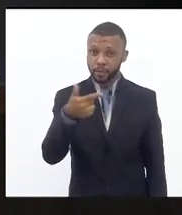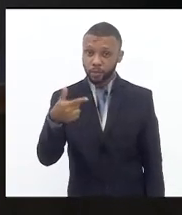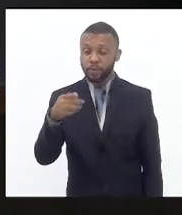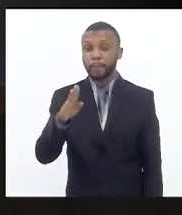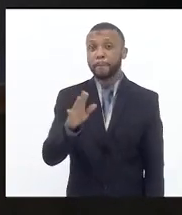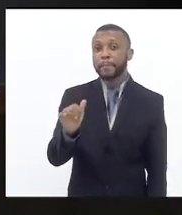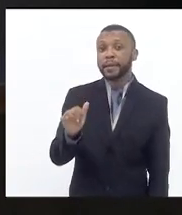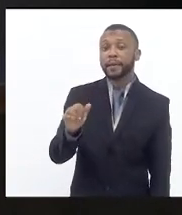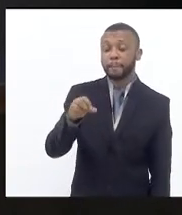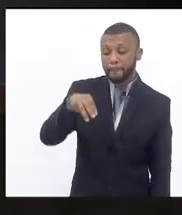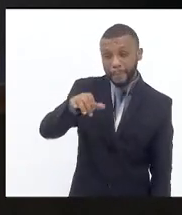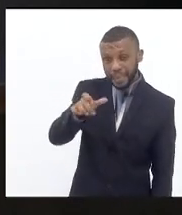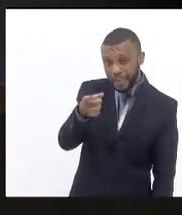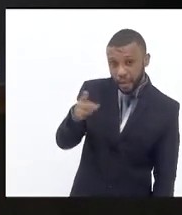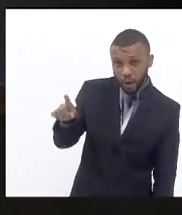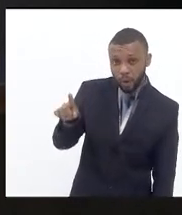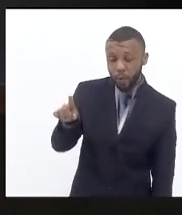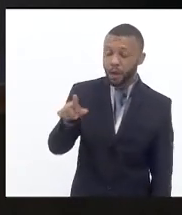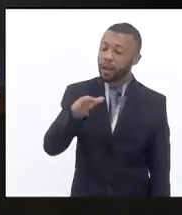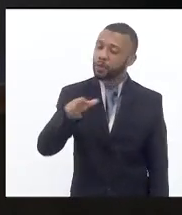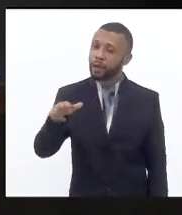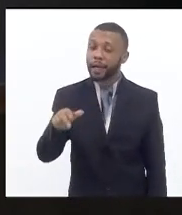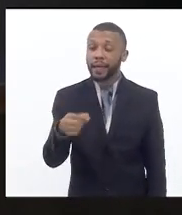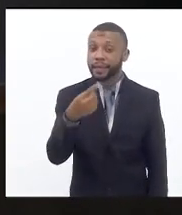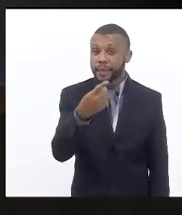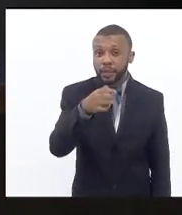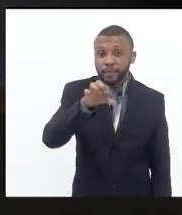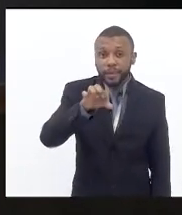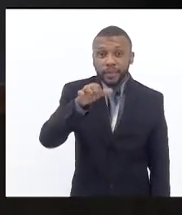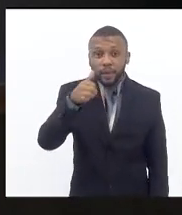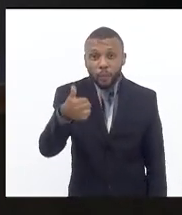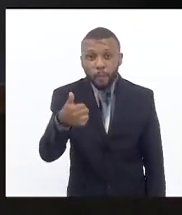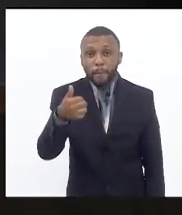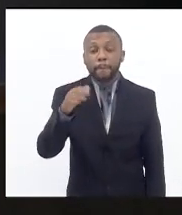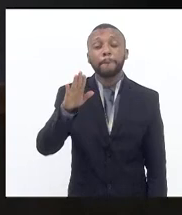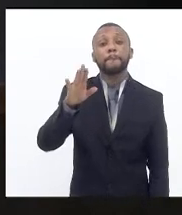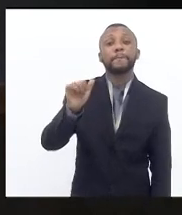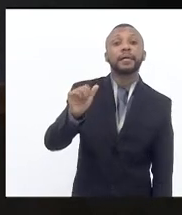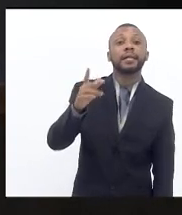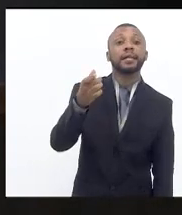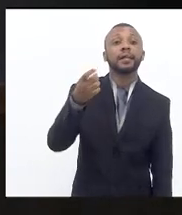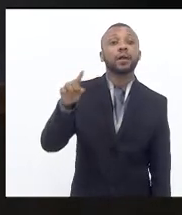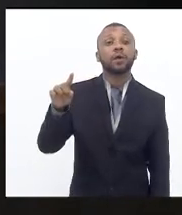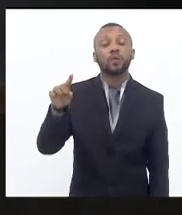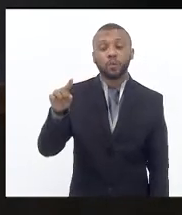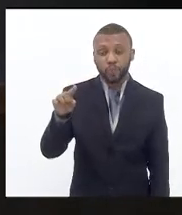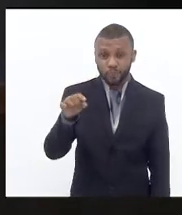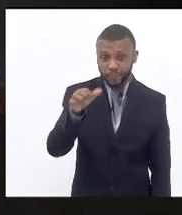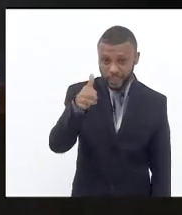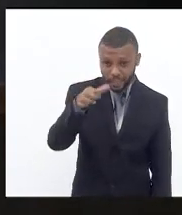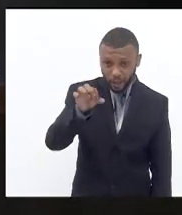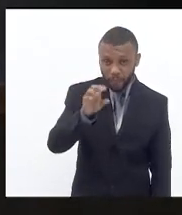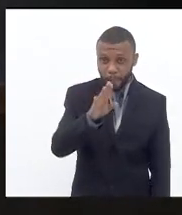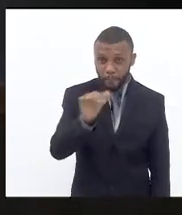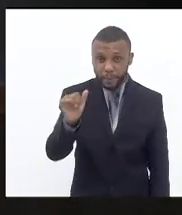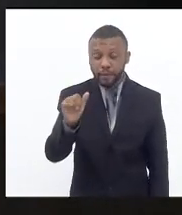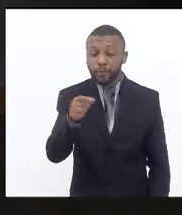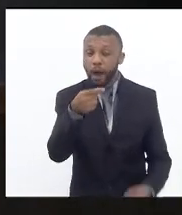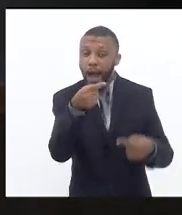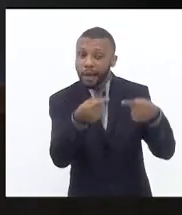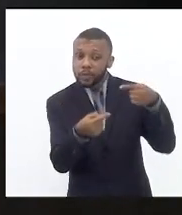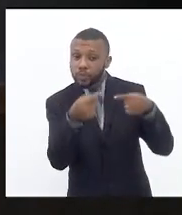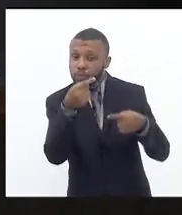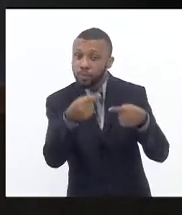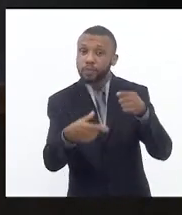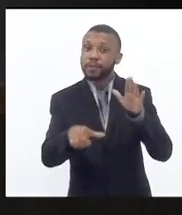era ela era de 191 milhões o e 19 bilhões foi a rediscussão